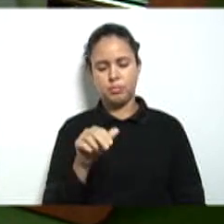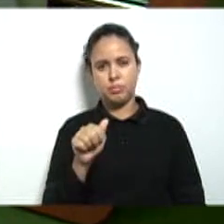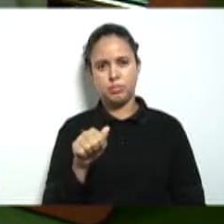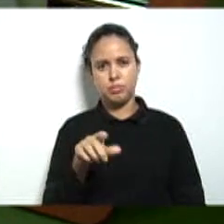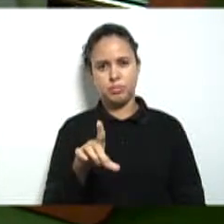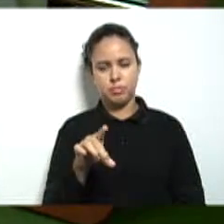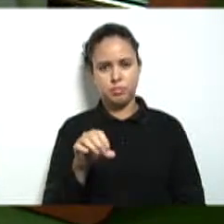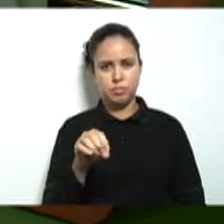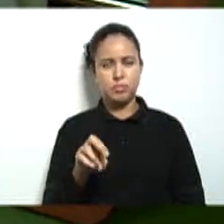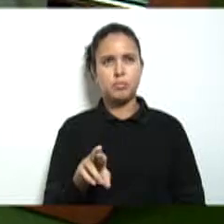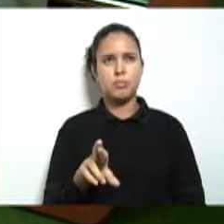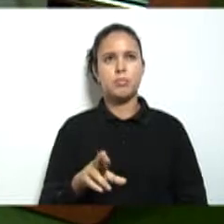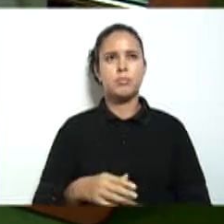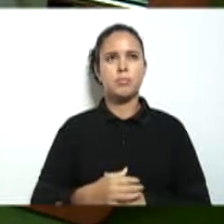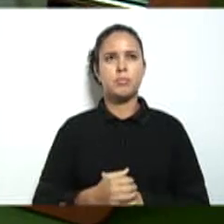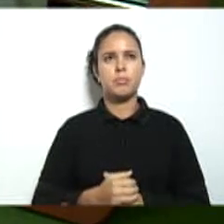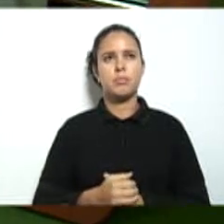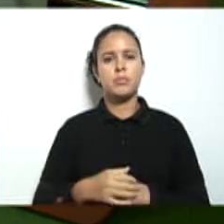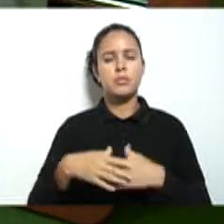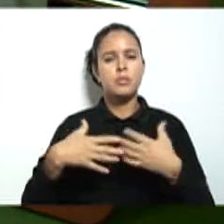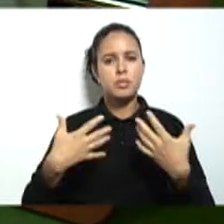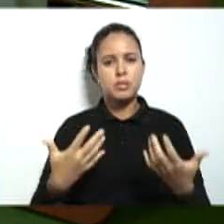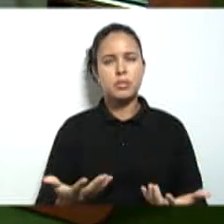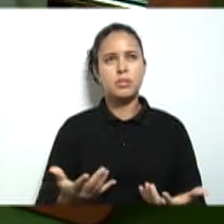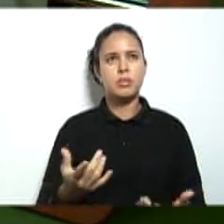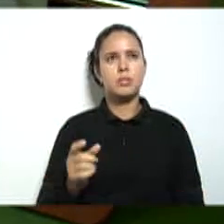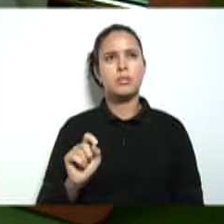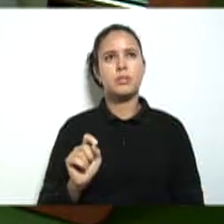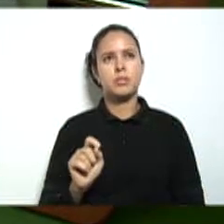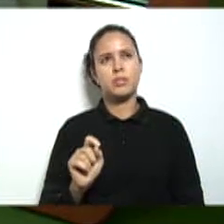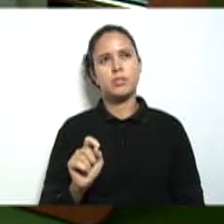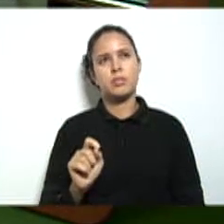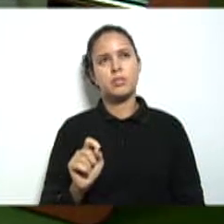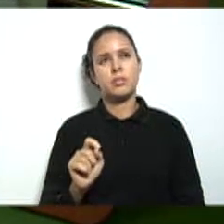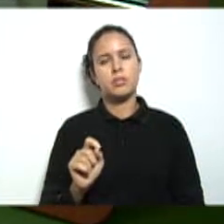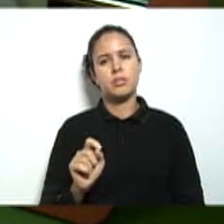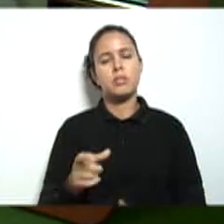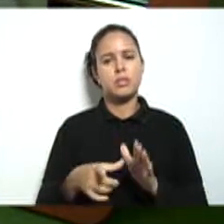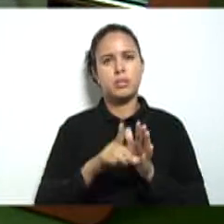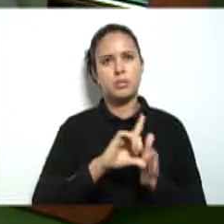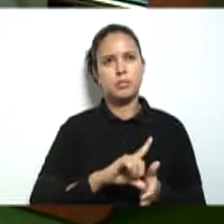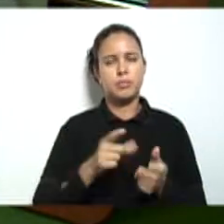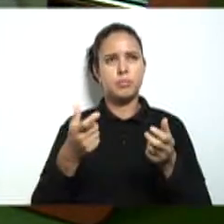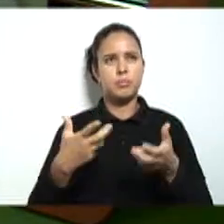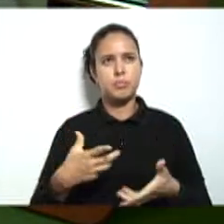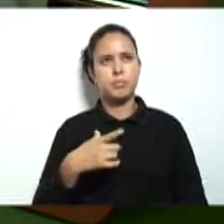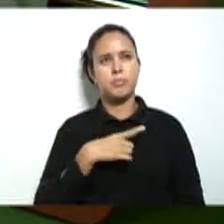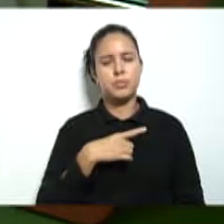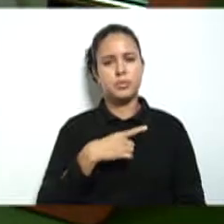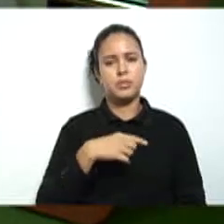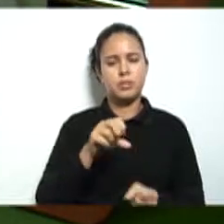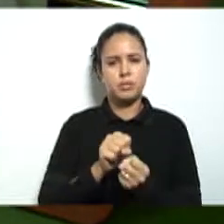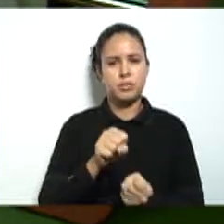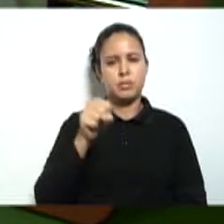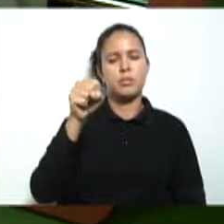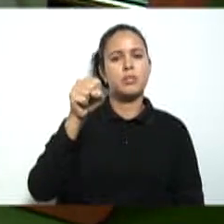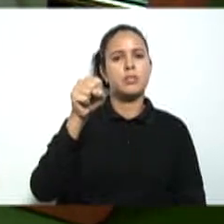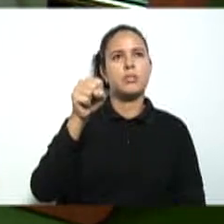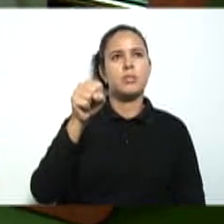do projeto, né? Sim. Então, a gente... Inclusive, até antes de falar sobre isso, também esses banners,